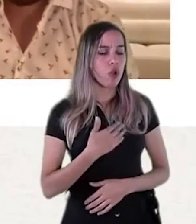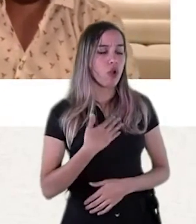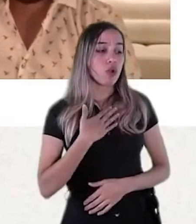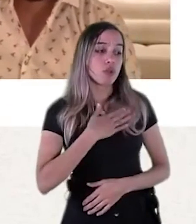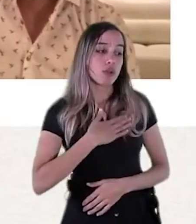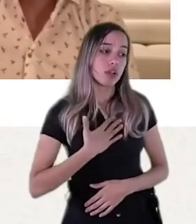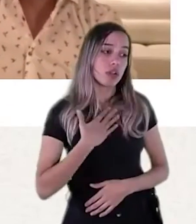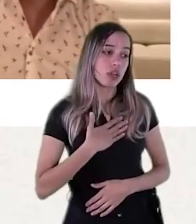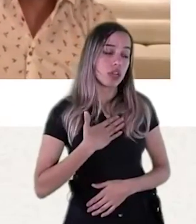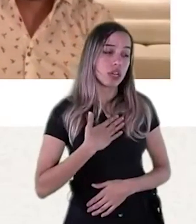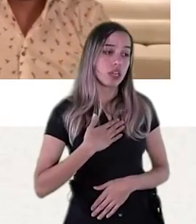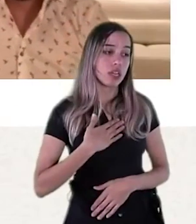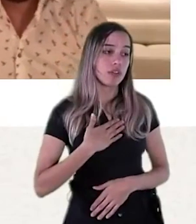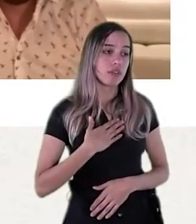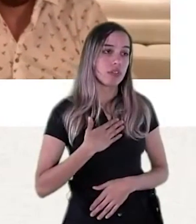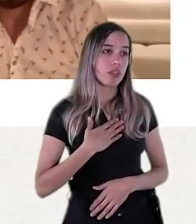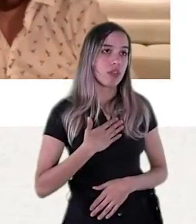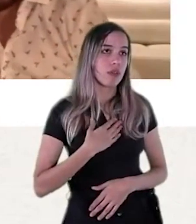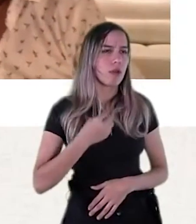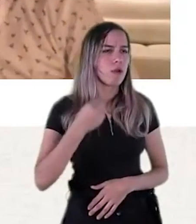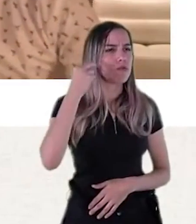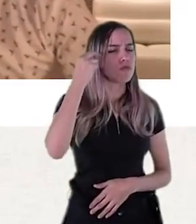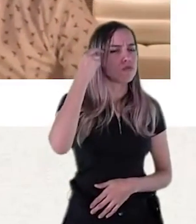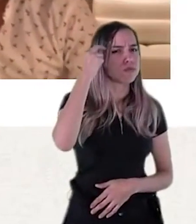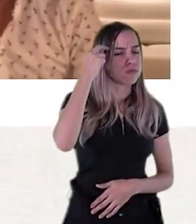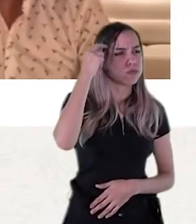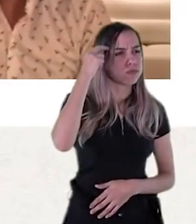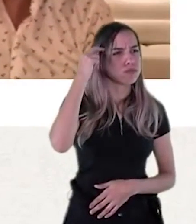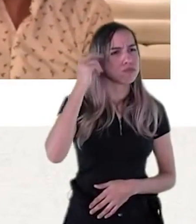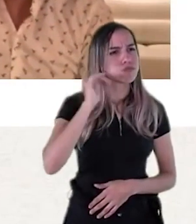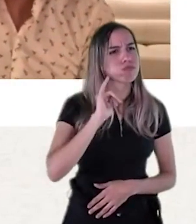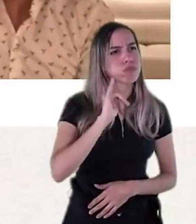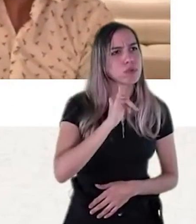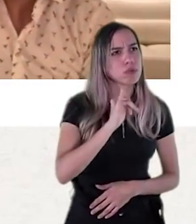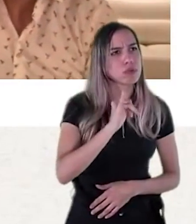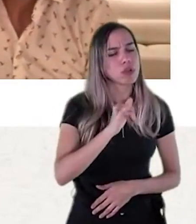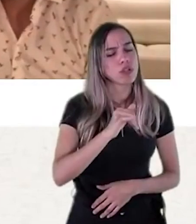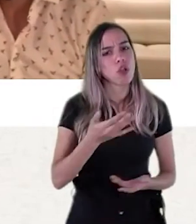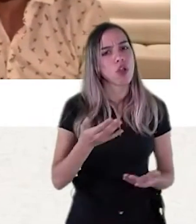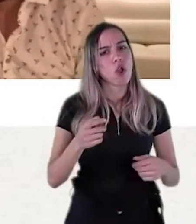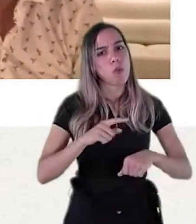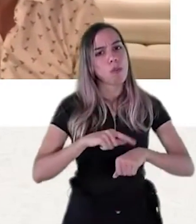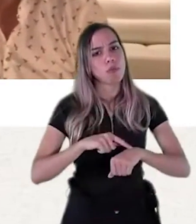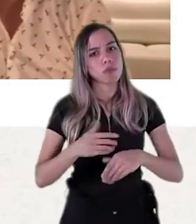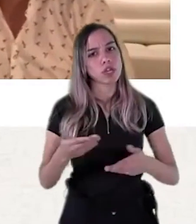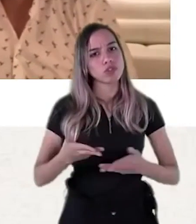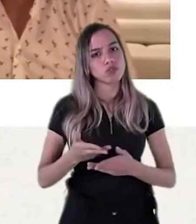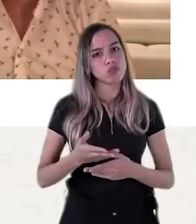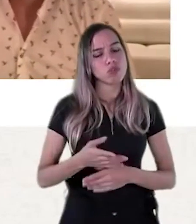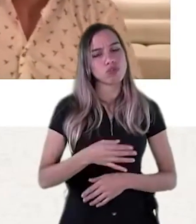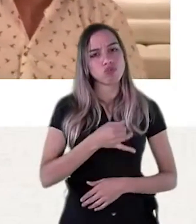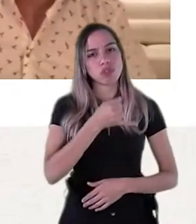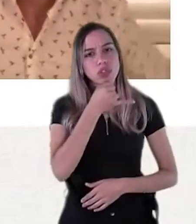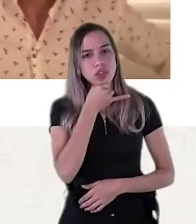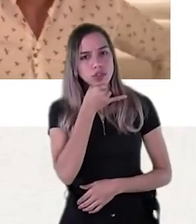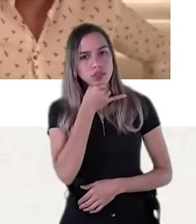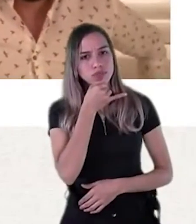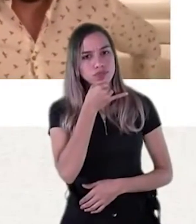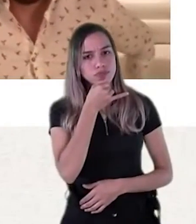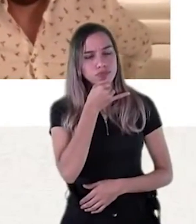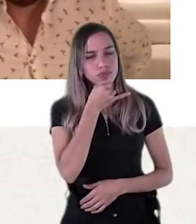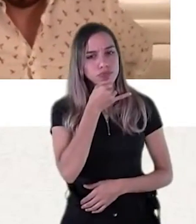uma reflexão sobre esses tempos tristes, né? Basicamente, de